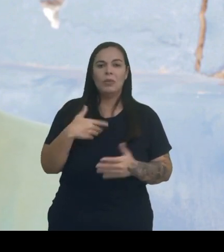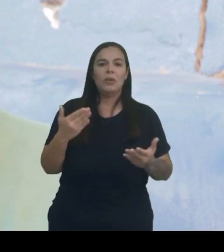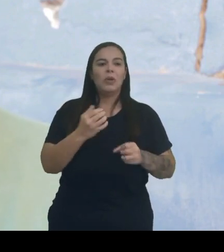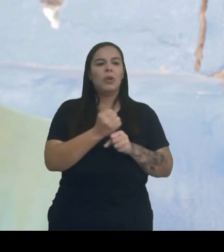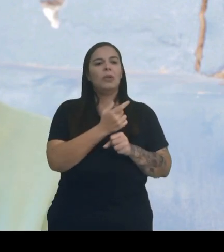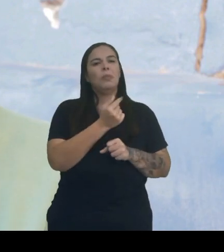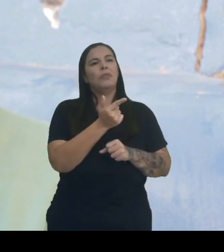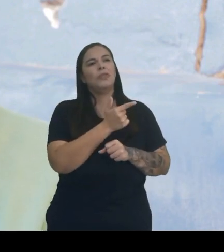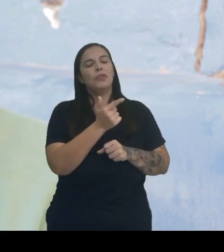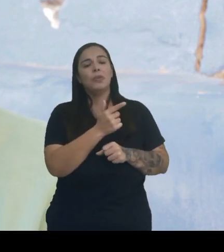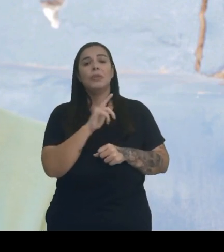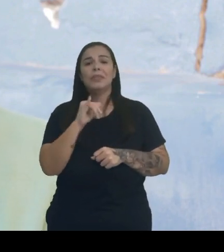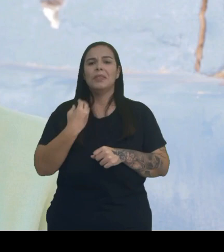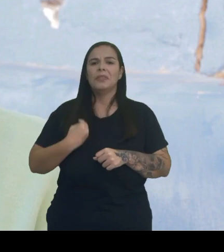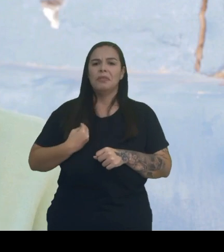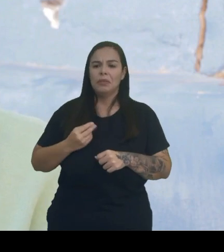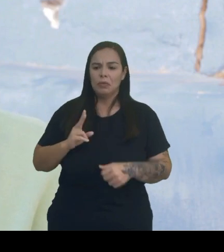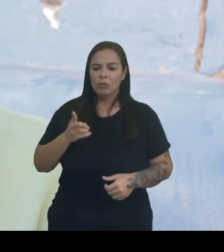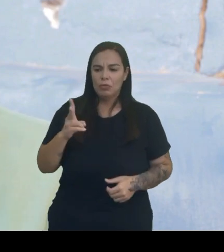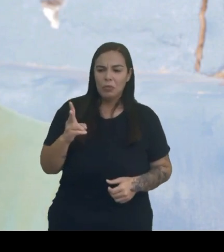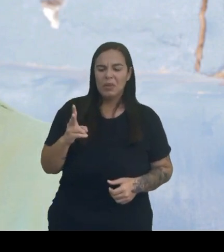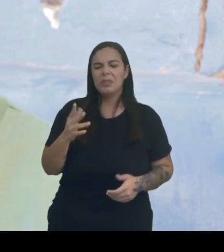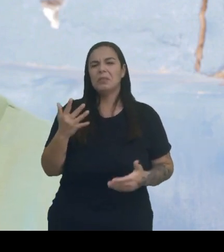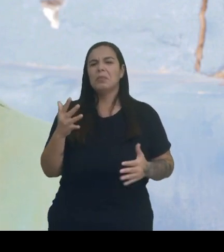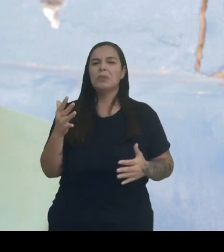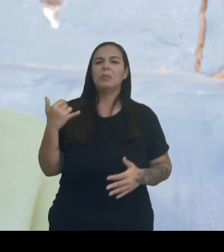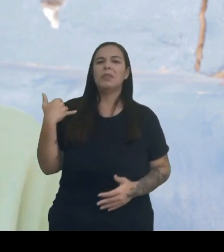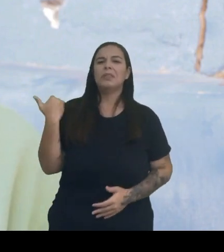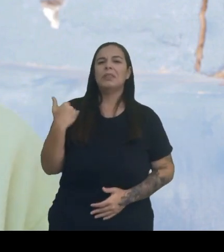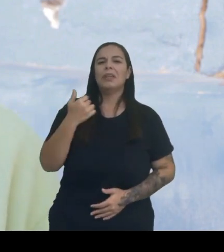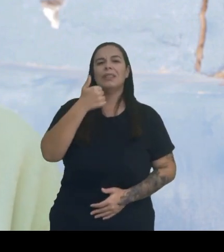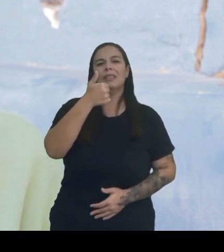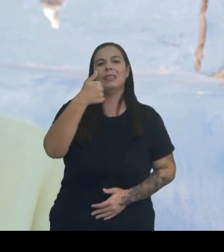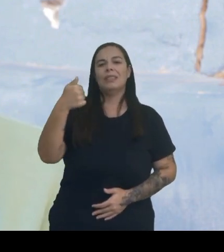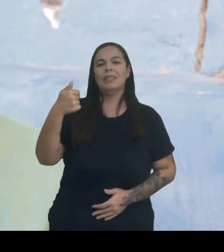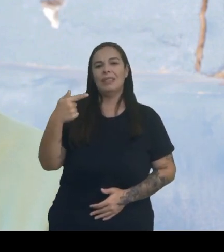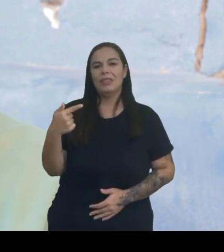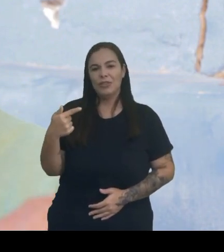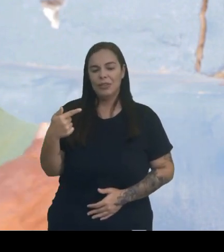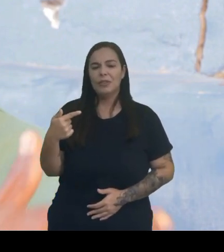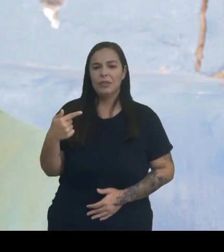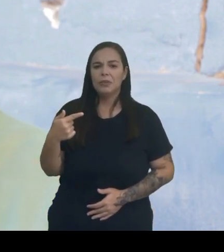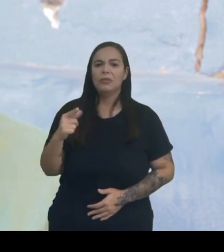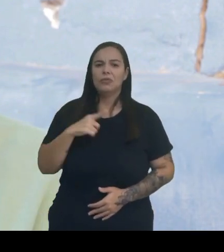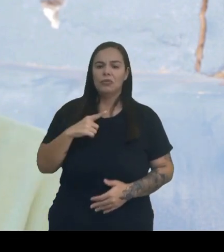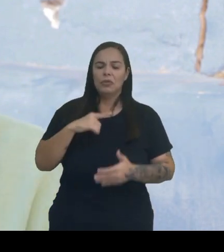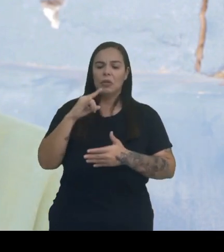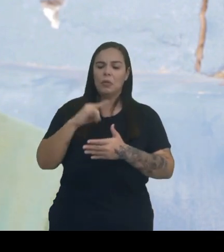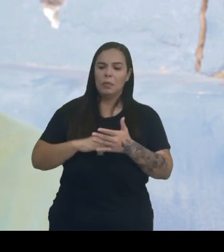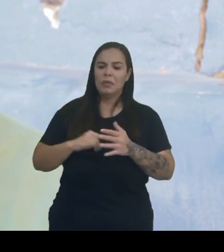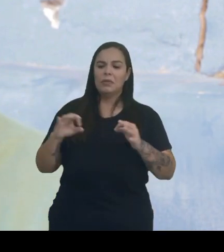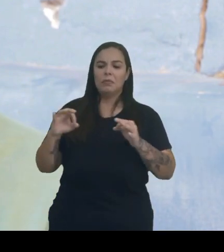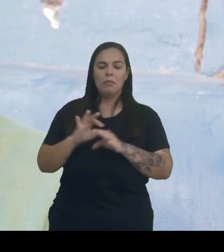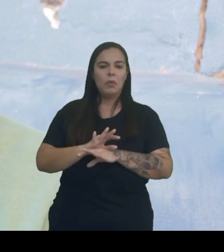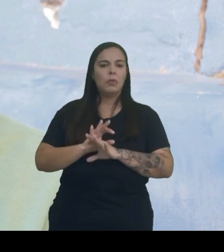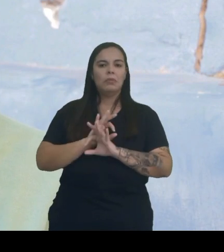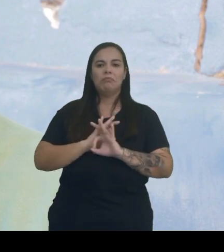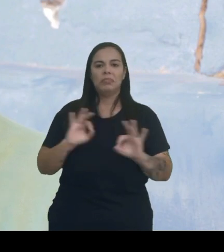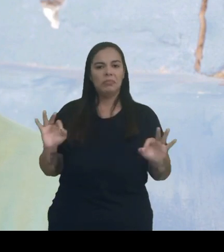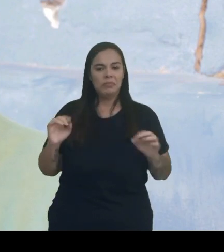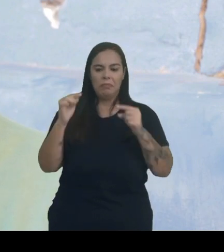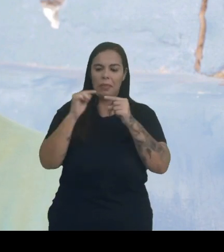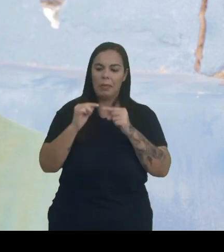2022. Então se ele fosse vivo, ele estaria com 117 anos. Tem a documentação dele toda aí comigo, conforme conversei com